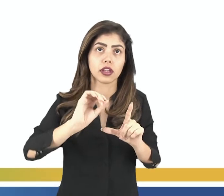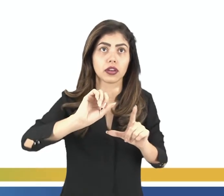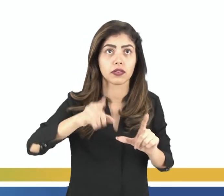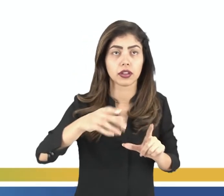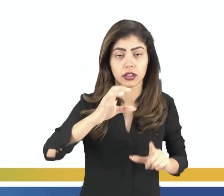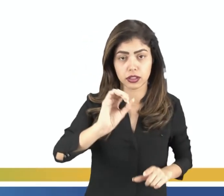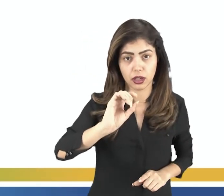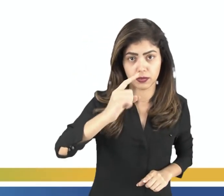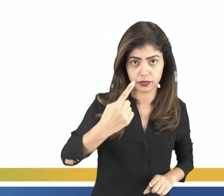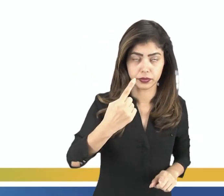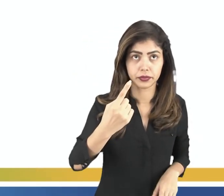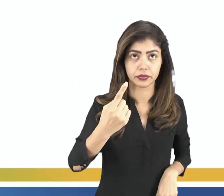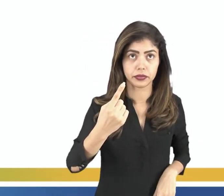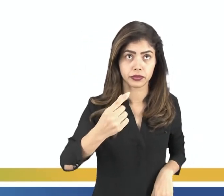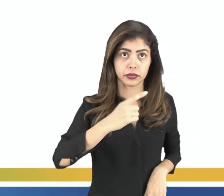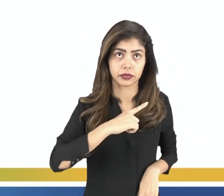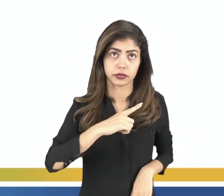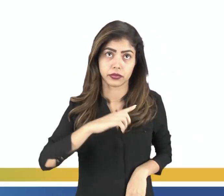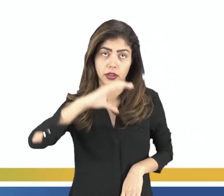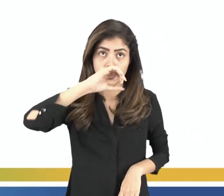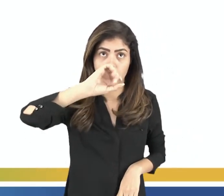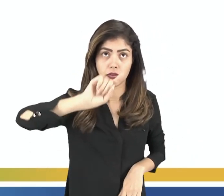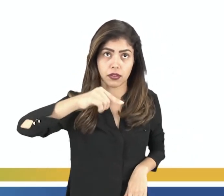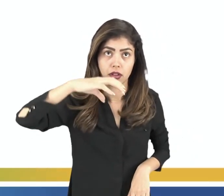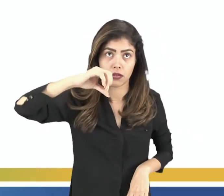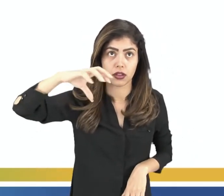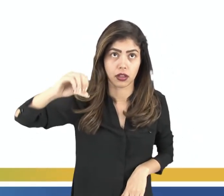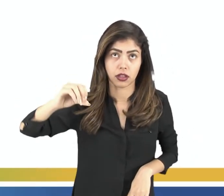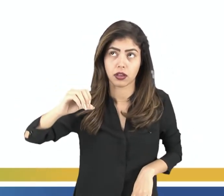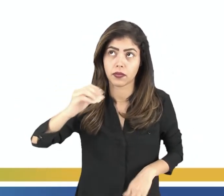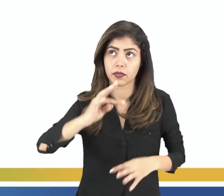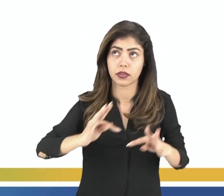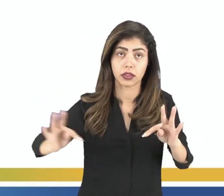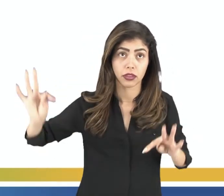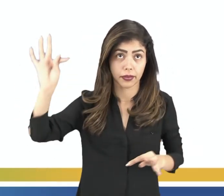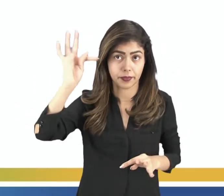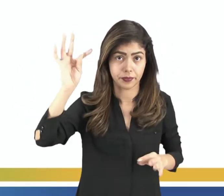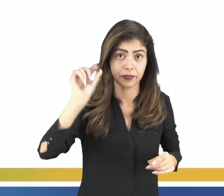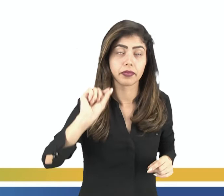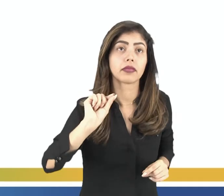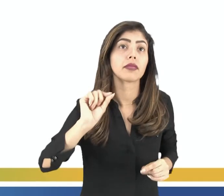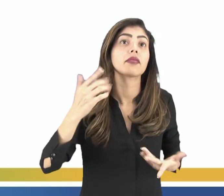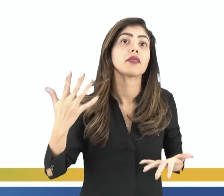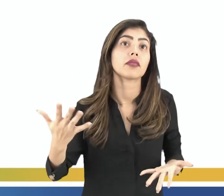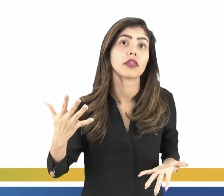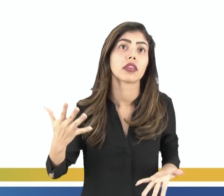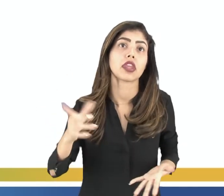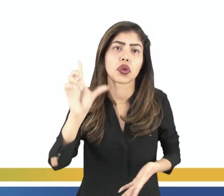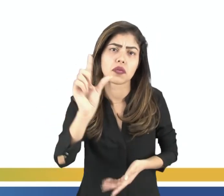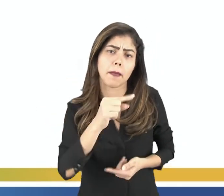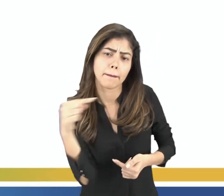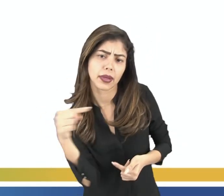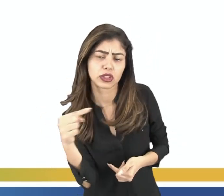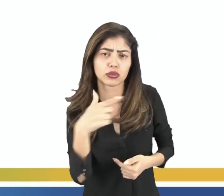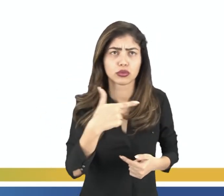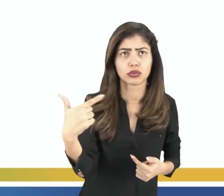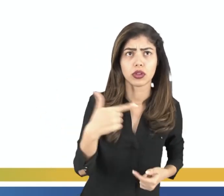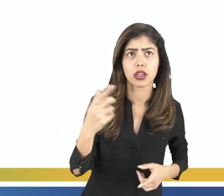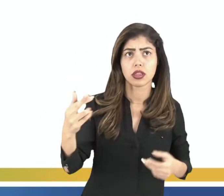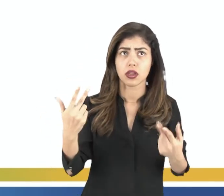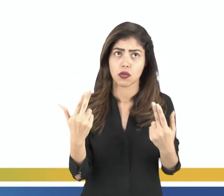é igual a log de 0,99 elevado a t. Temos aqui, ó, menos 2 é igual a